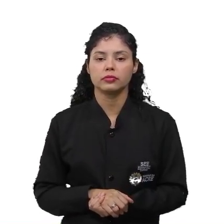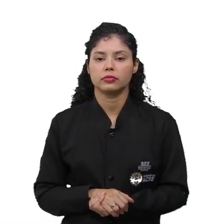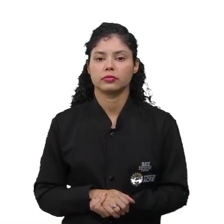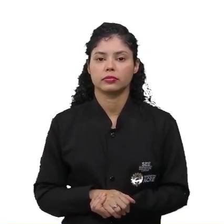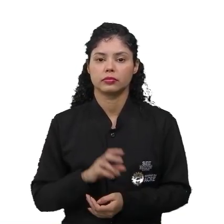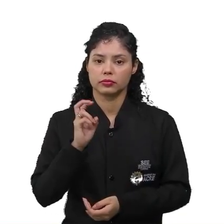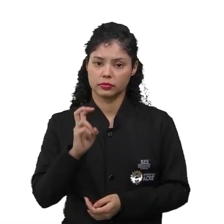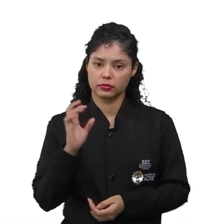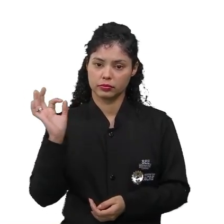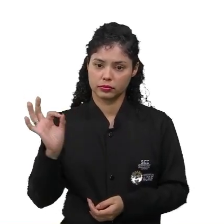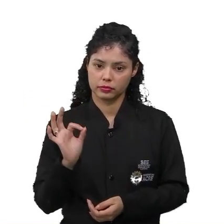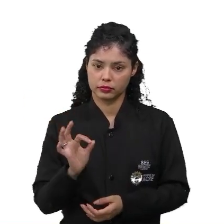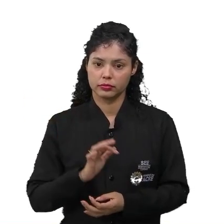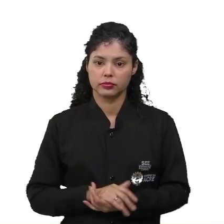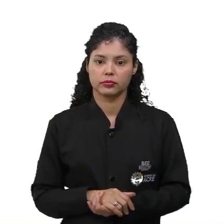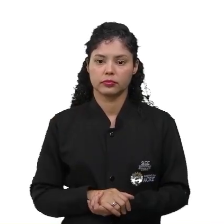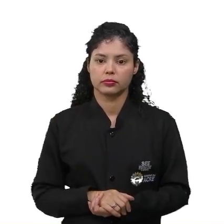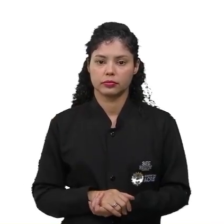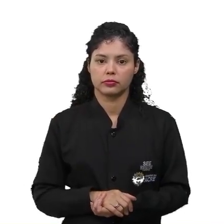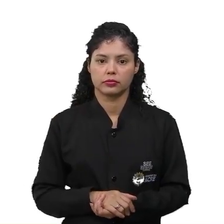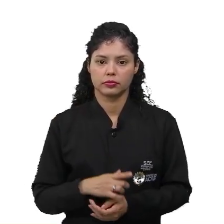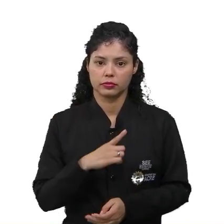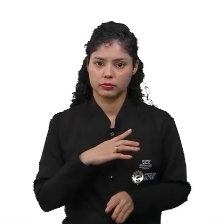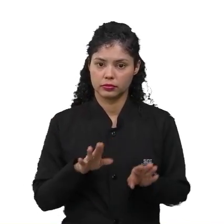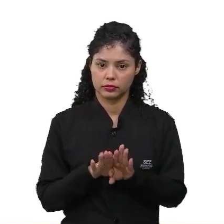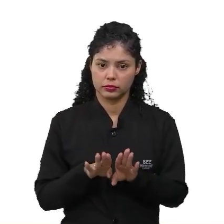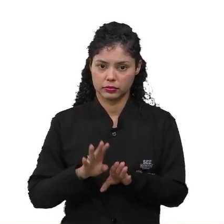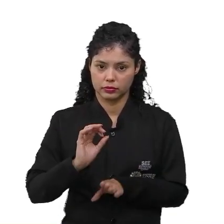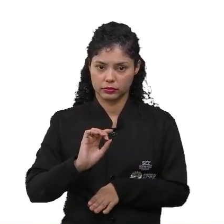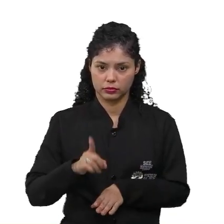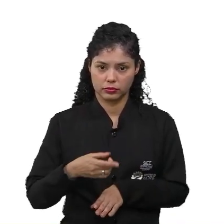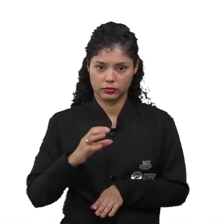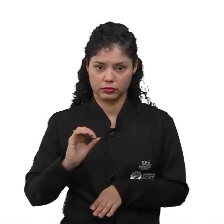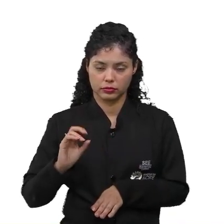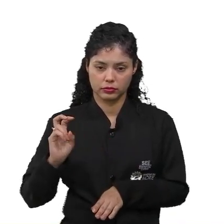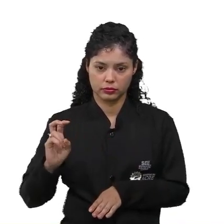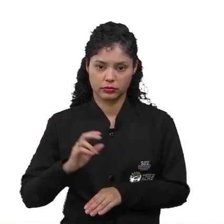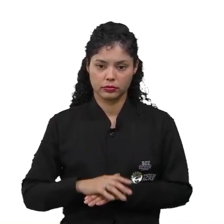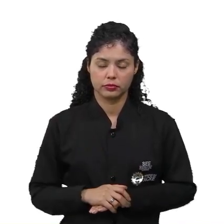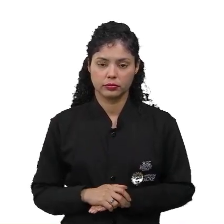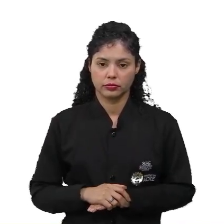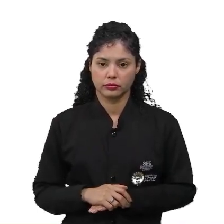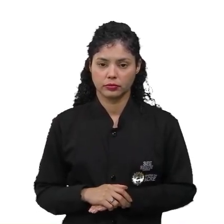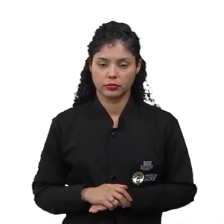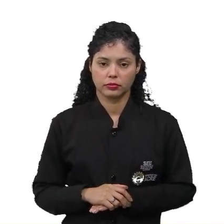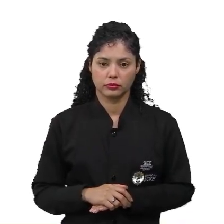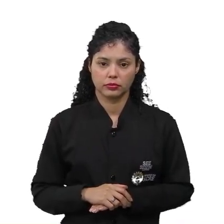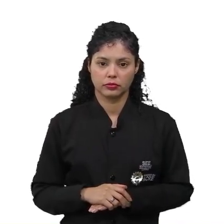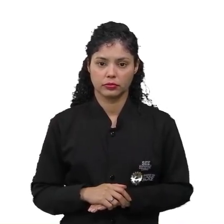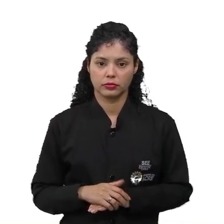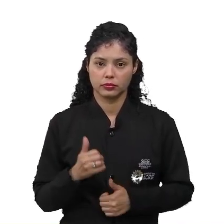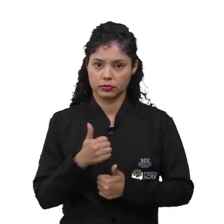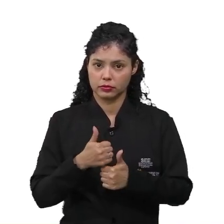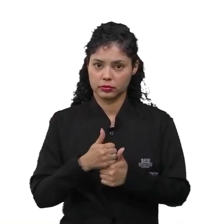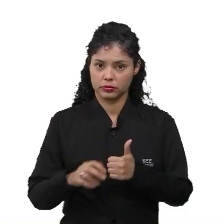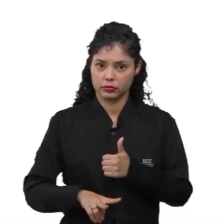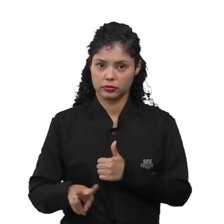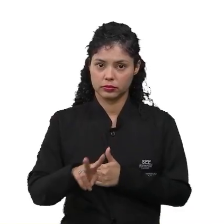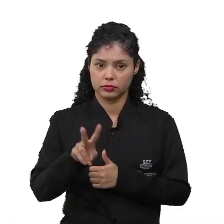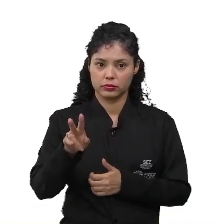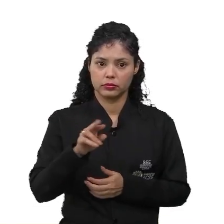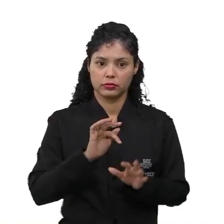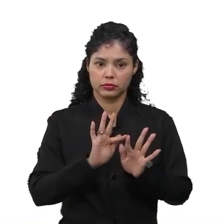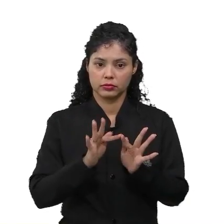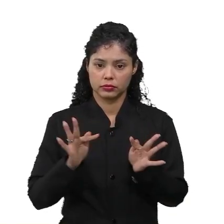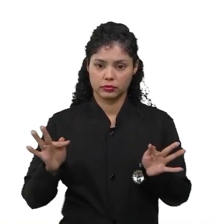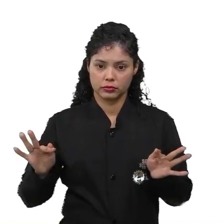é 5%, que também é 0,05. Eu vou substituir esses valores nessa fórmula